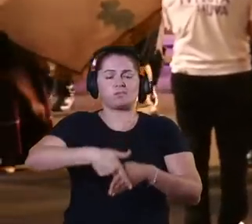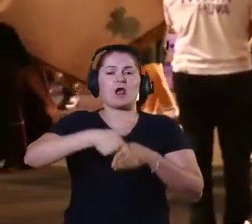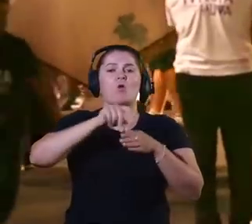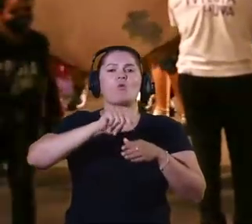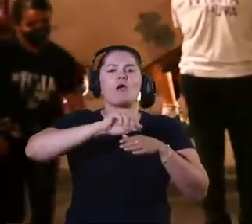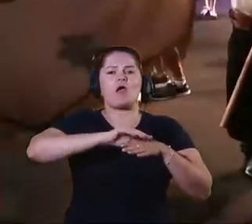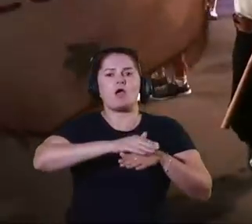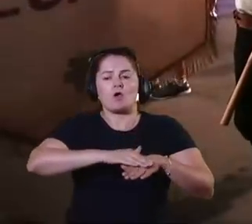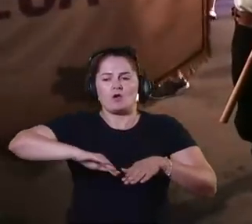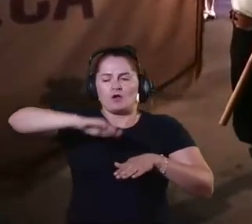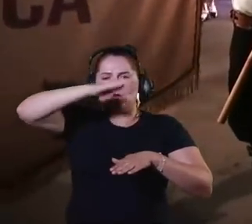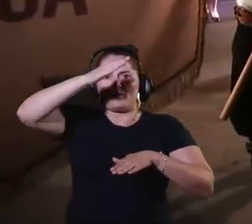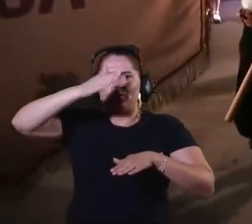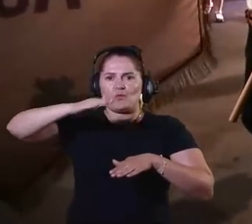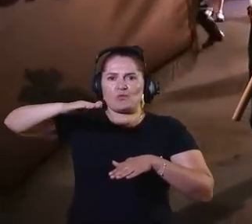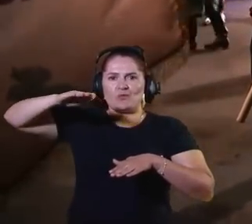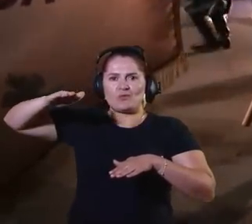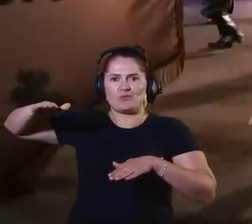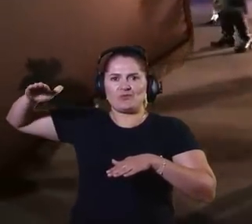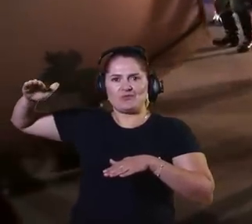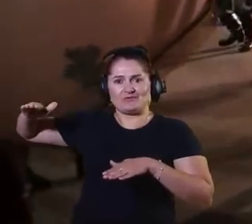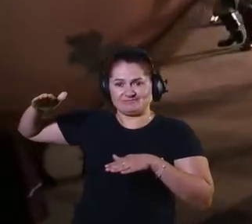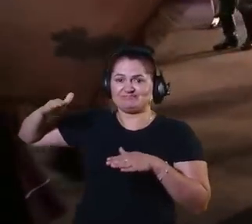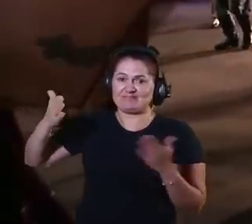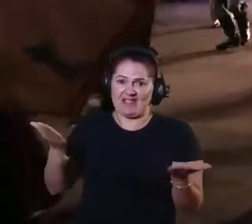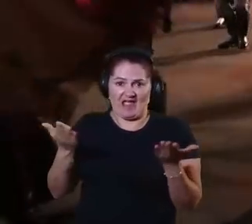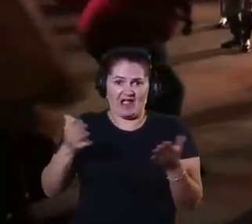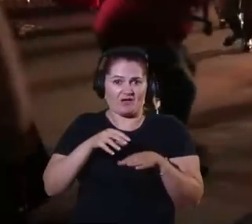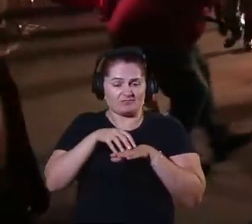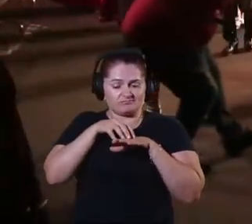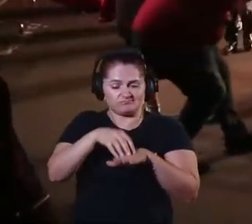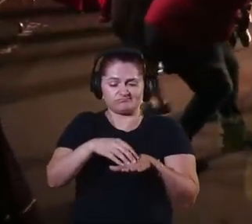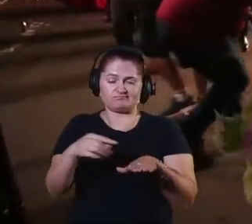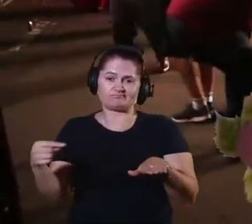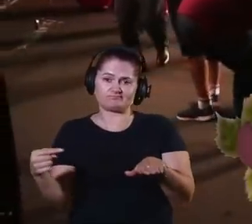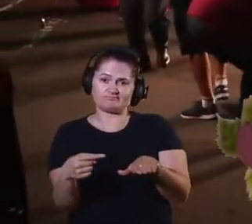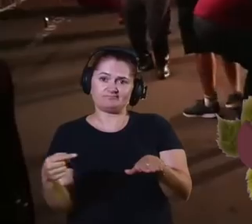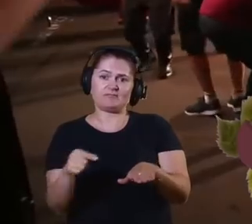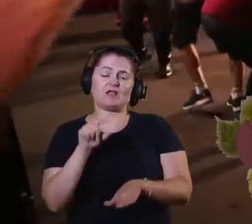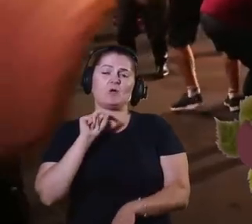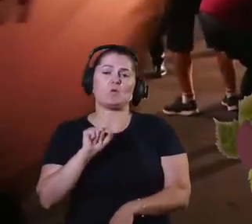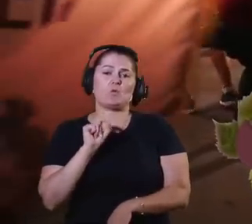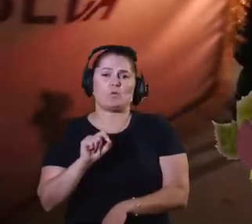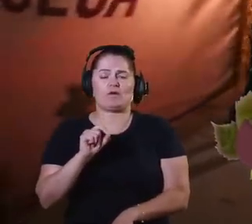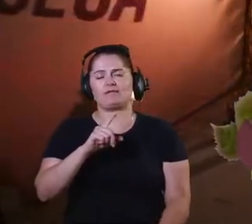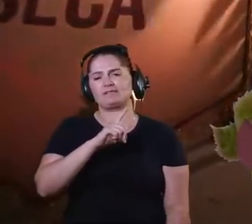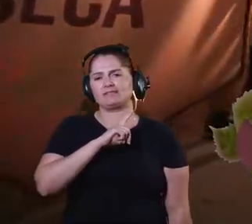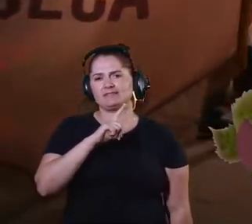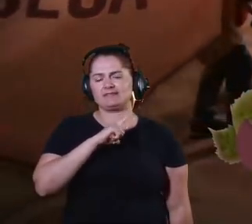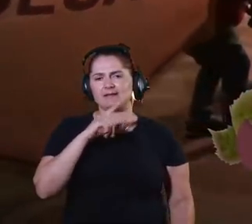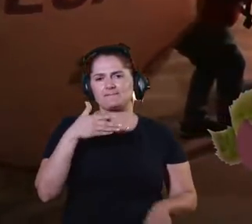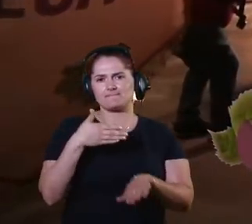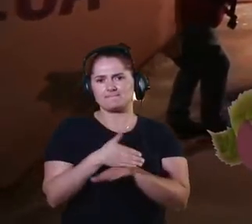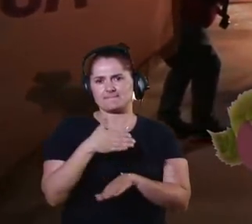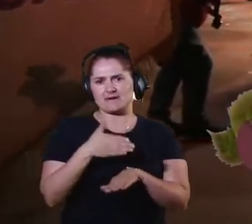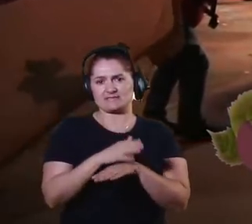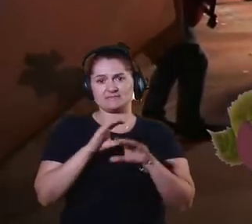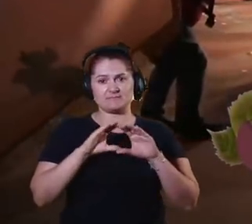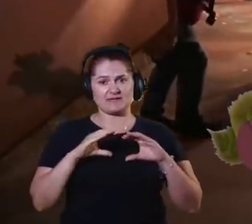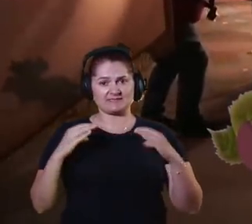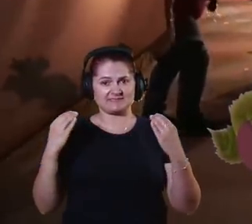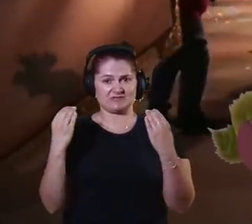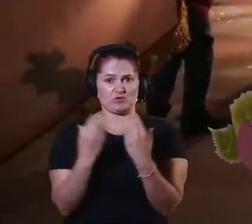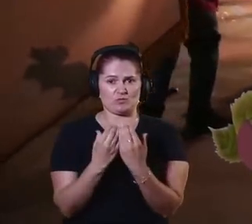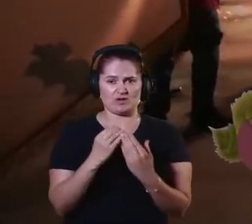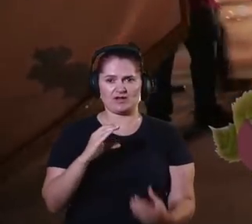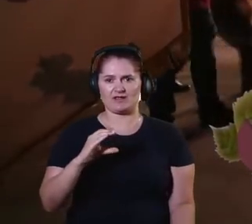Serra é o carro que vai chegar no destaque. E destaca-se também, Thales, a participação das comunidades de